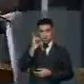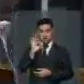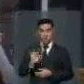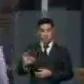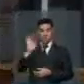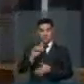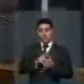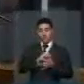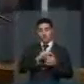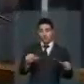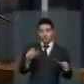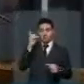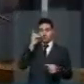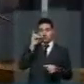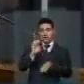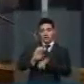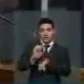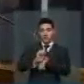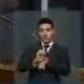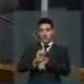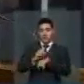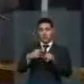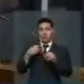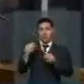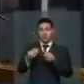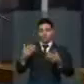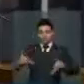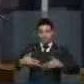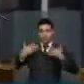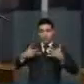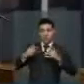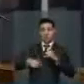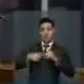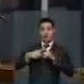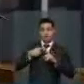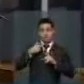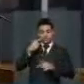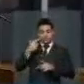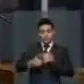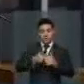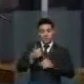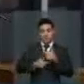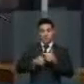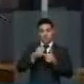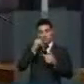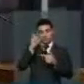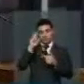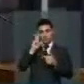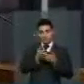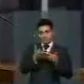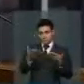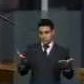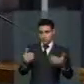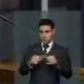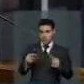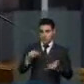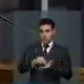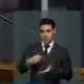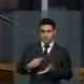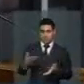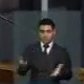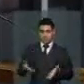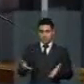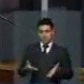deputada estadual, estimulada muito pelo trabalho dos senhores e senhoras aqui presentes.